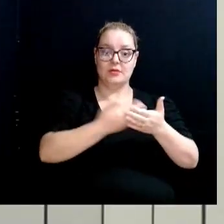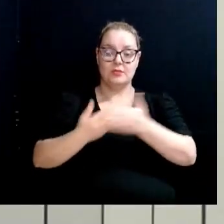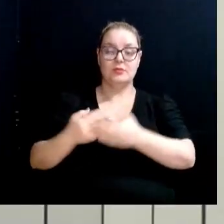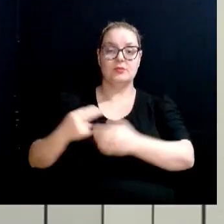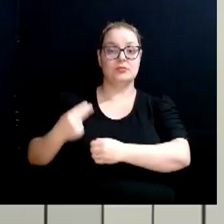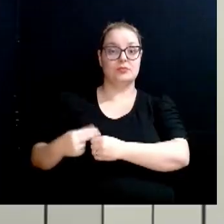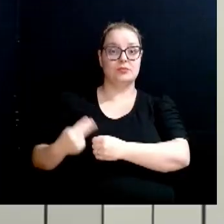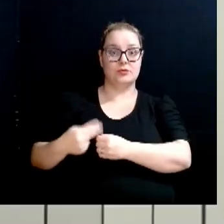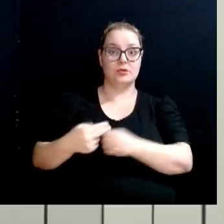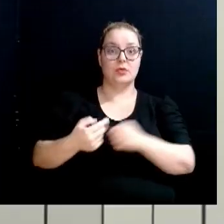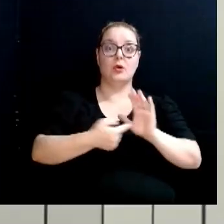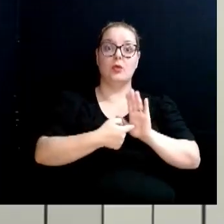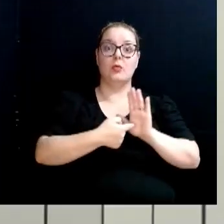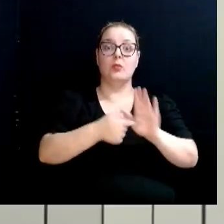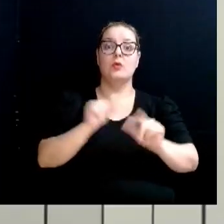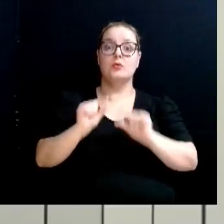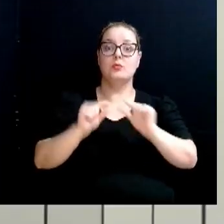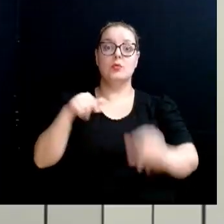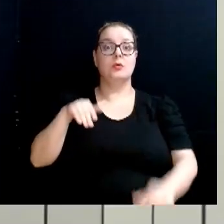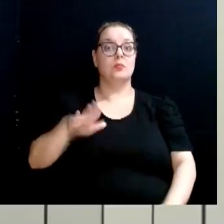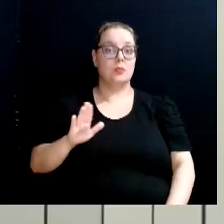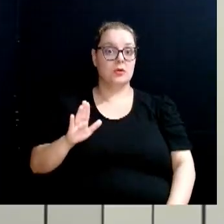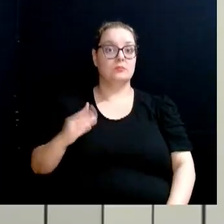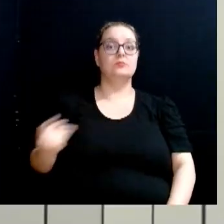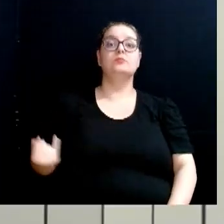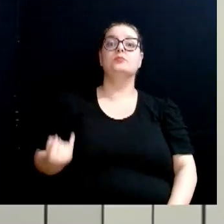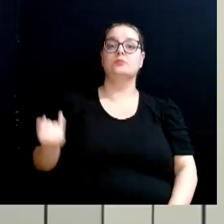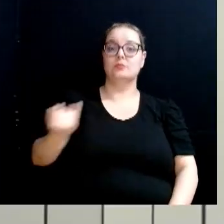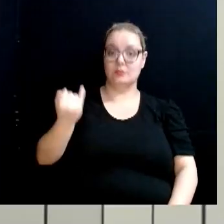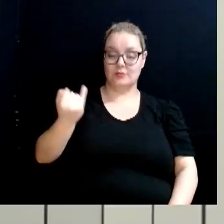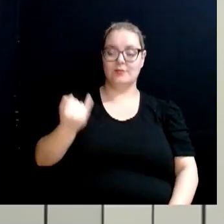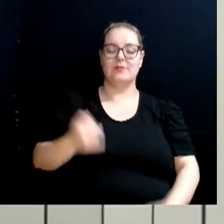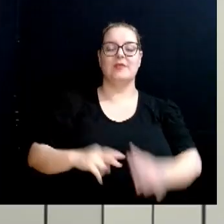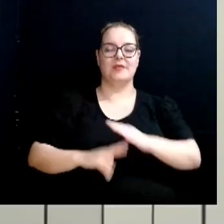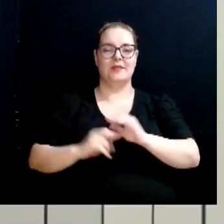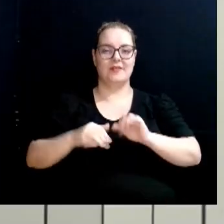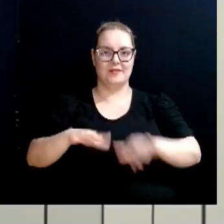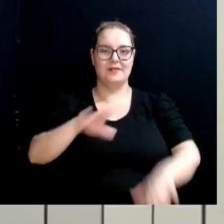revela um pouco mais sobre a importância das feiras para a cidade.